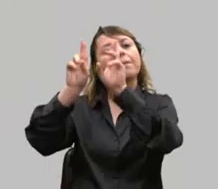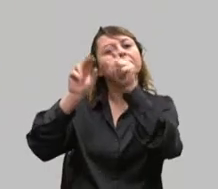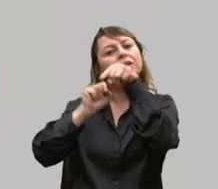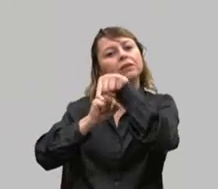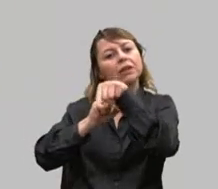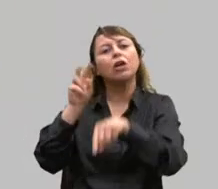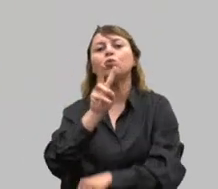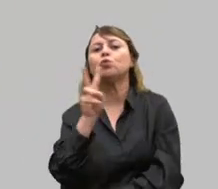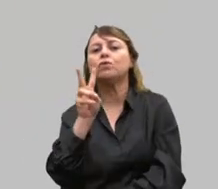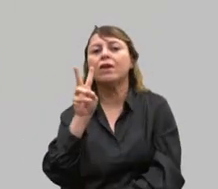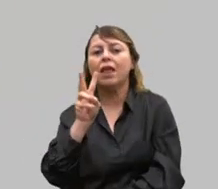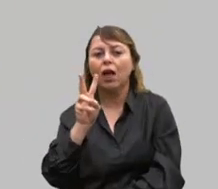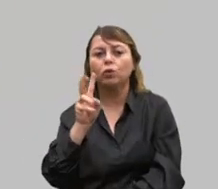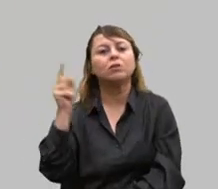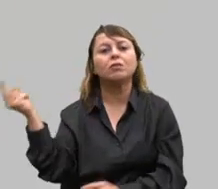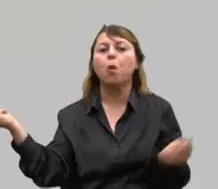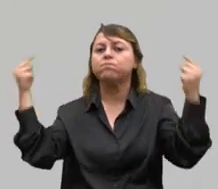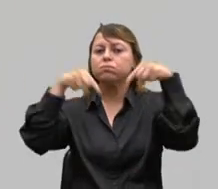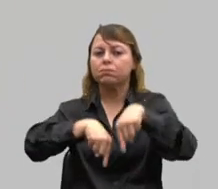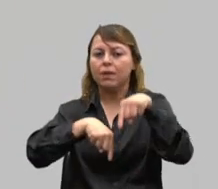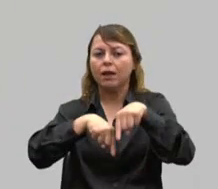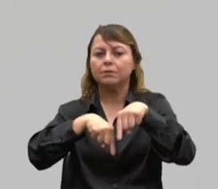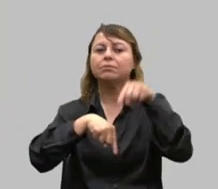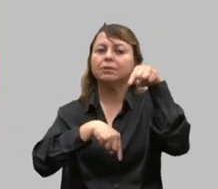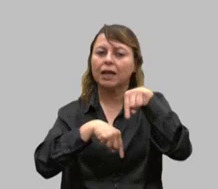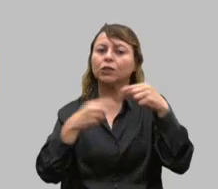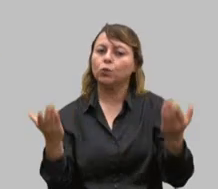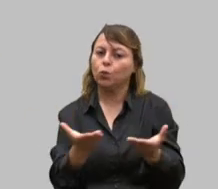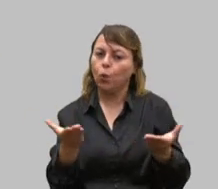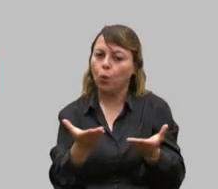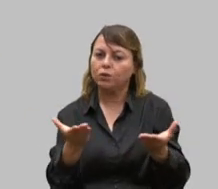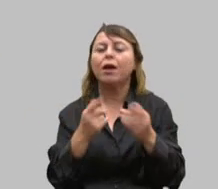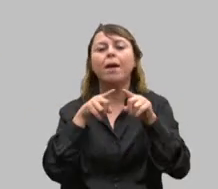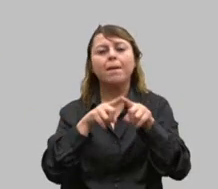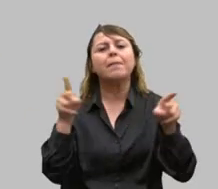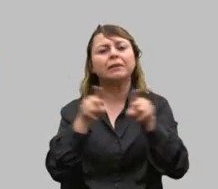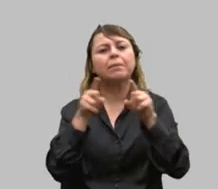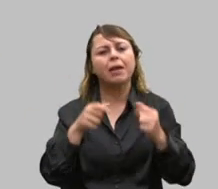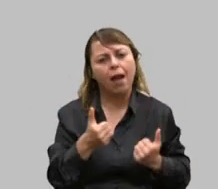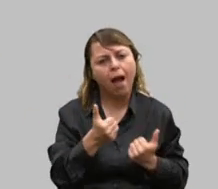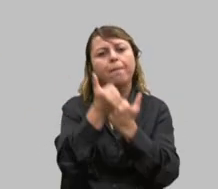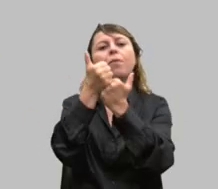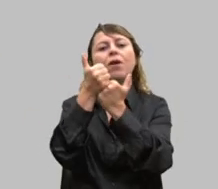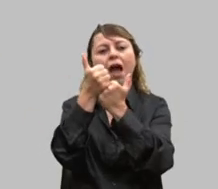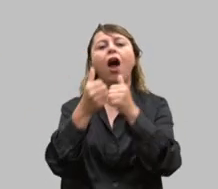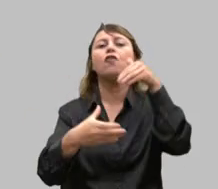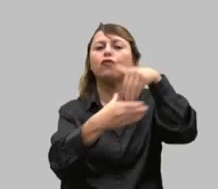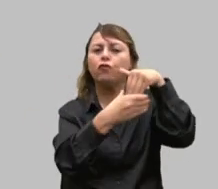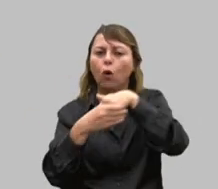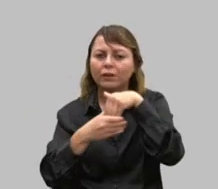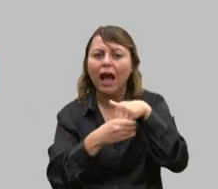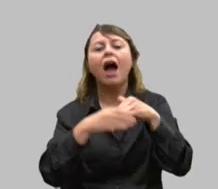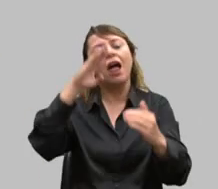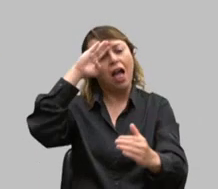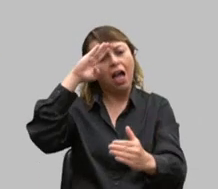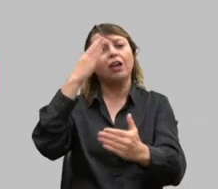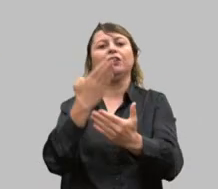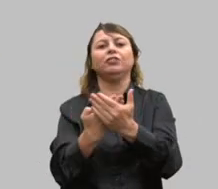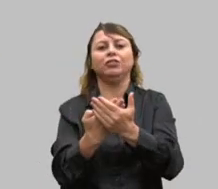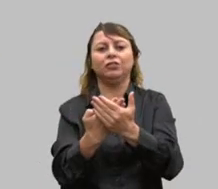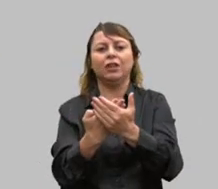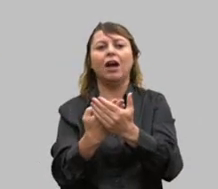que não puderam comparecer mas que também abraçaram a causa votaram acreditaram e